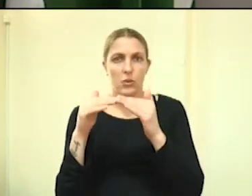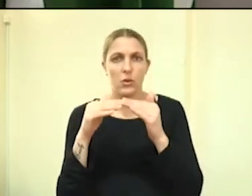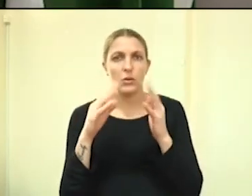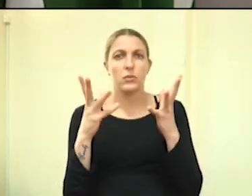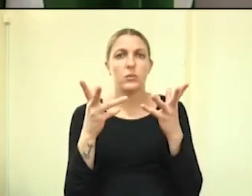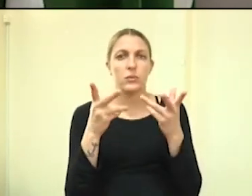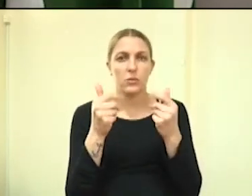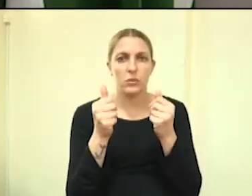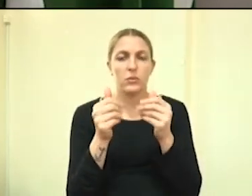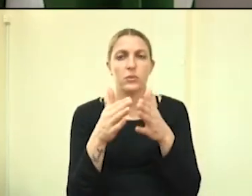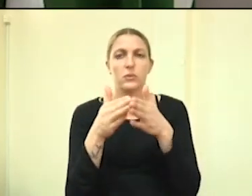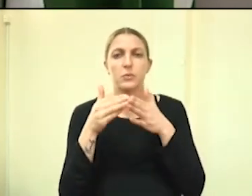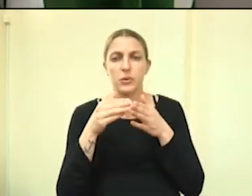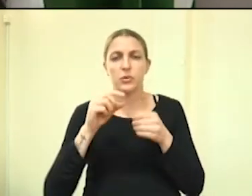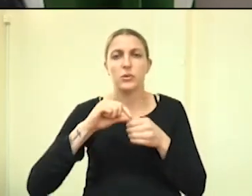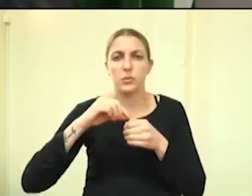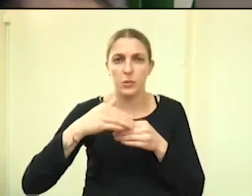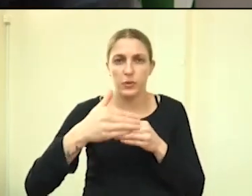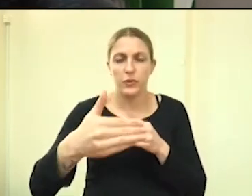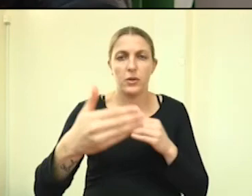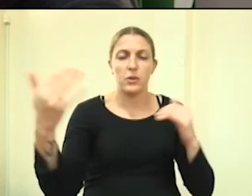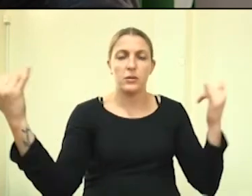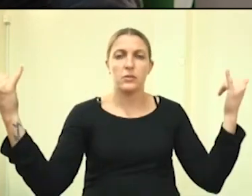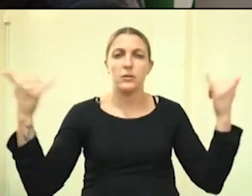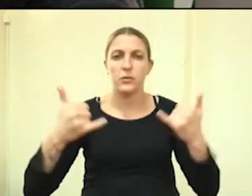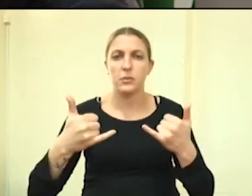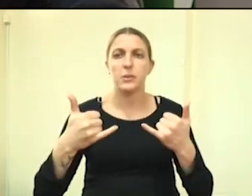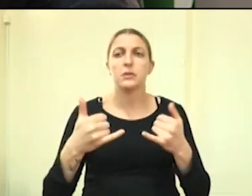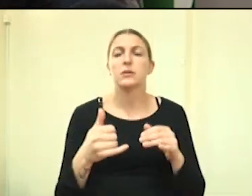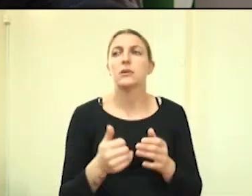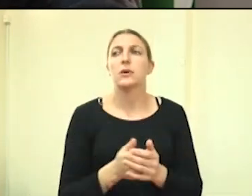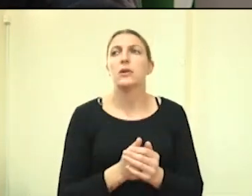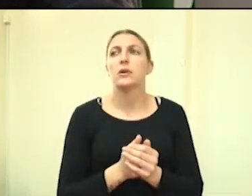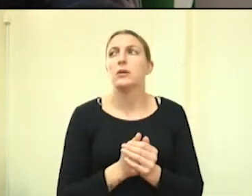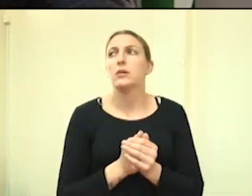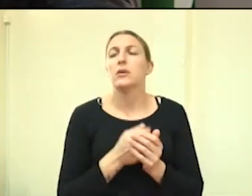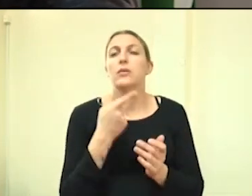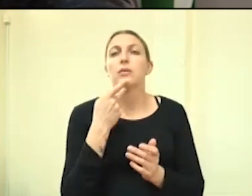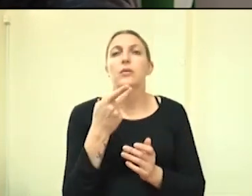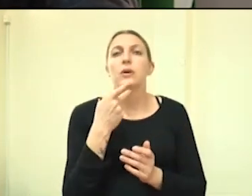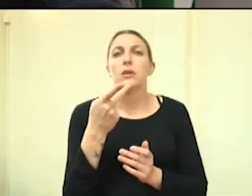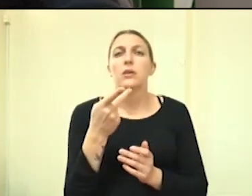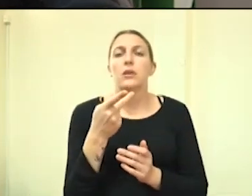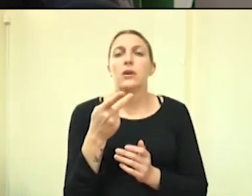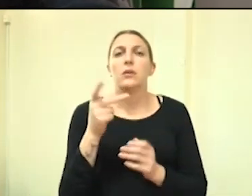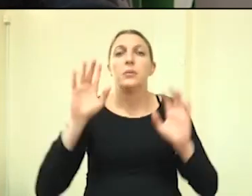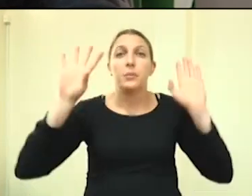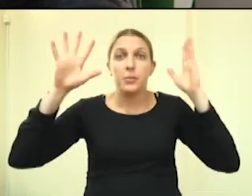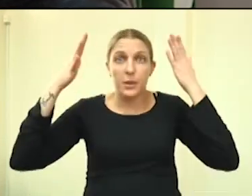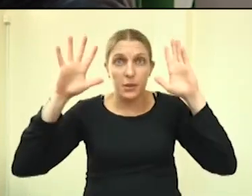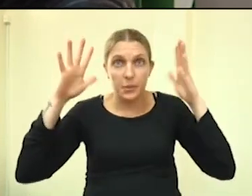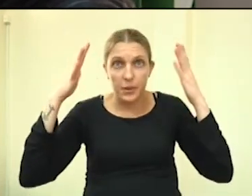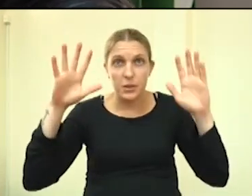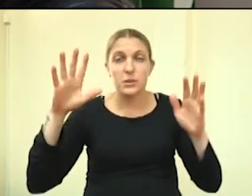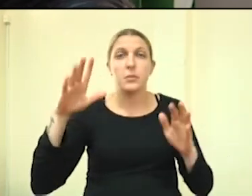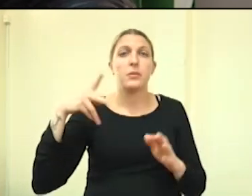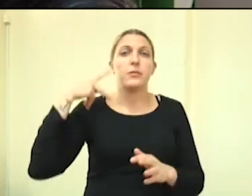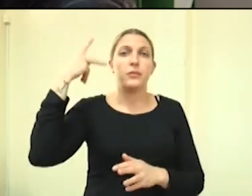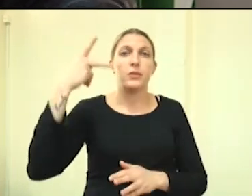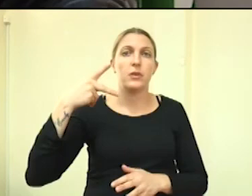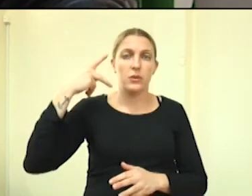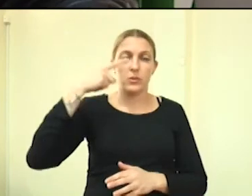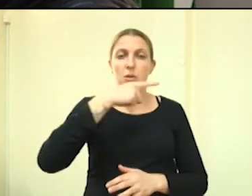pedidos de providência de informação já protocolado nesta casa. E dizer que parabenizar o vereador Claudemir de Araújo